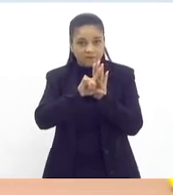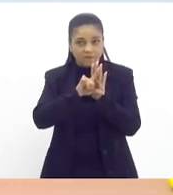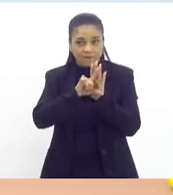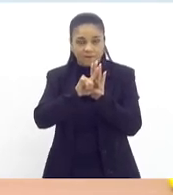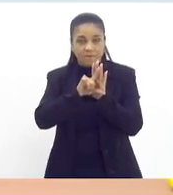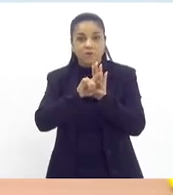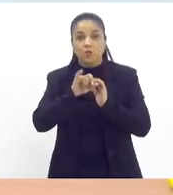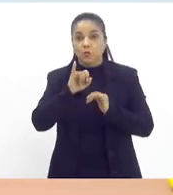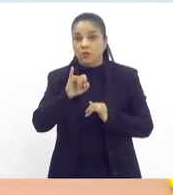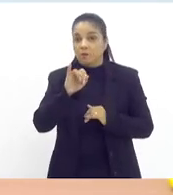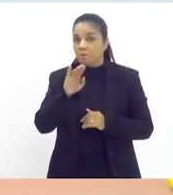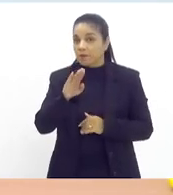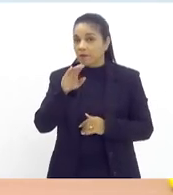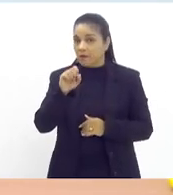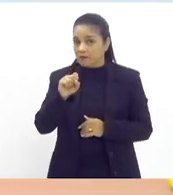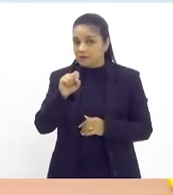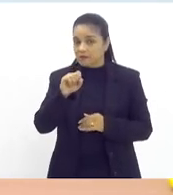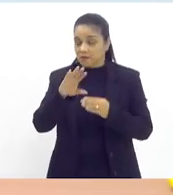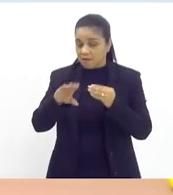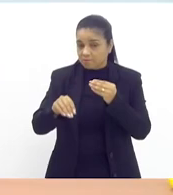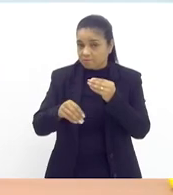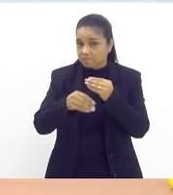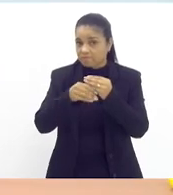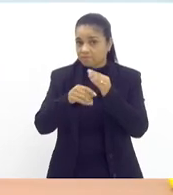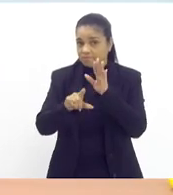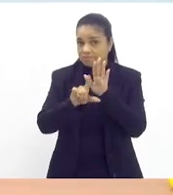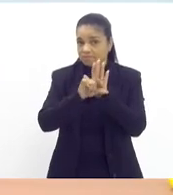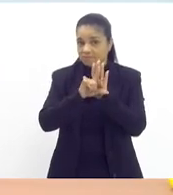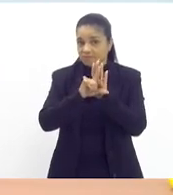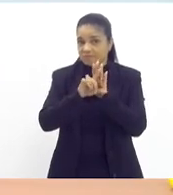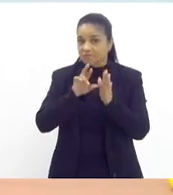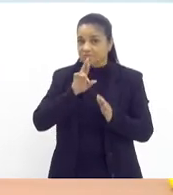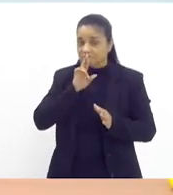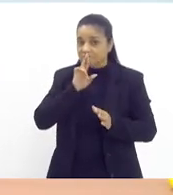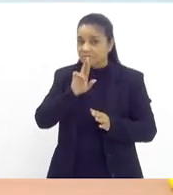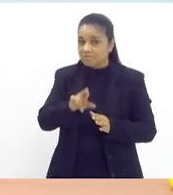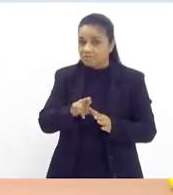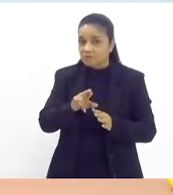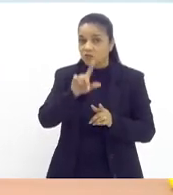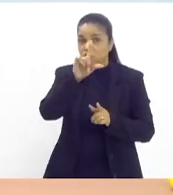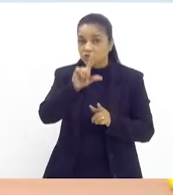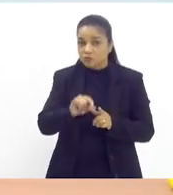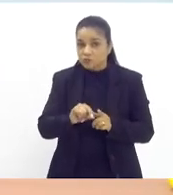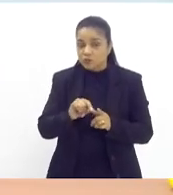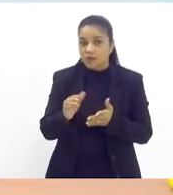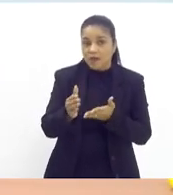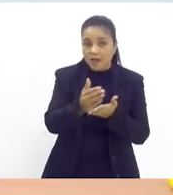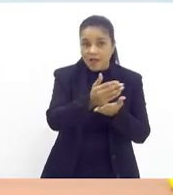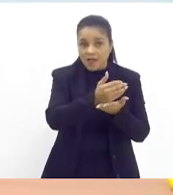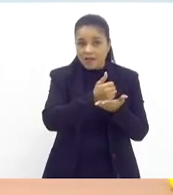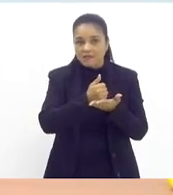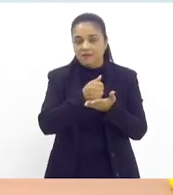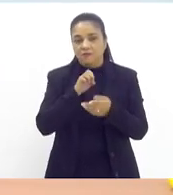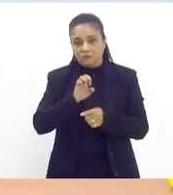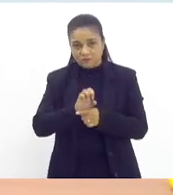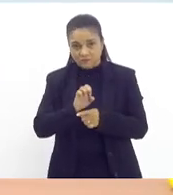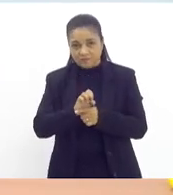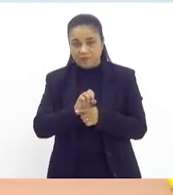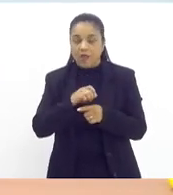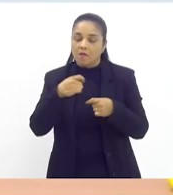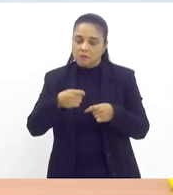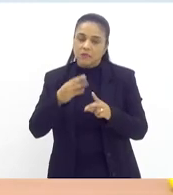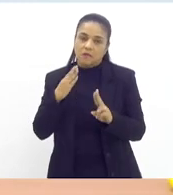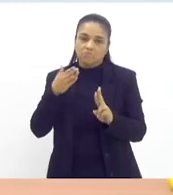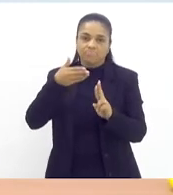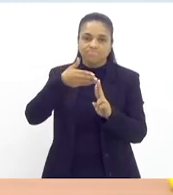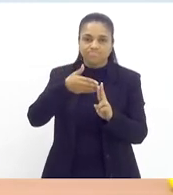do IBS, na lei complementar, que resulte em redução de receita dos estados, vai ter que ser começado por um aumento de alíquota de referência.